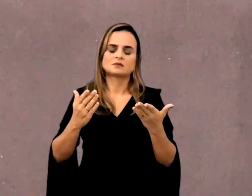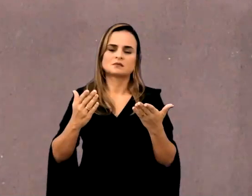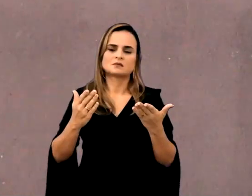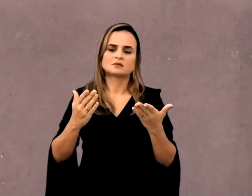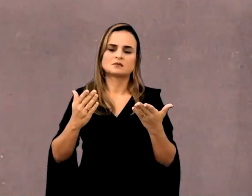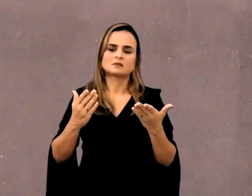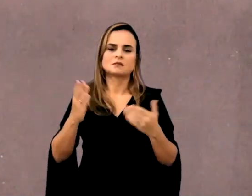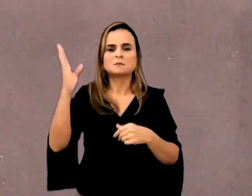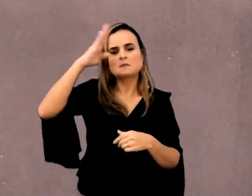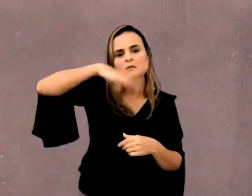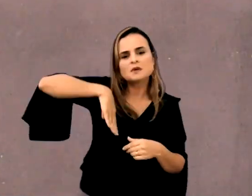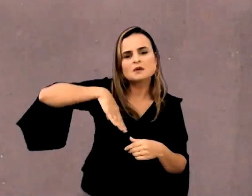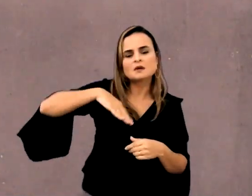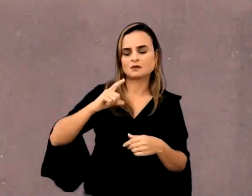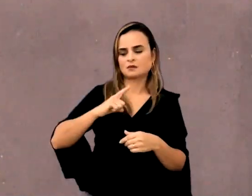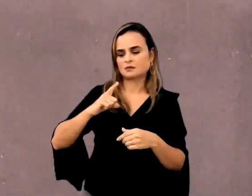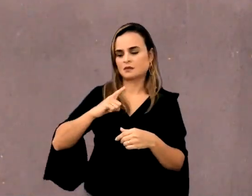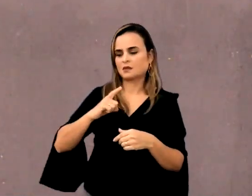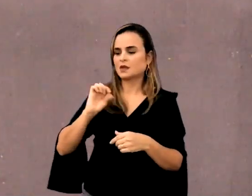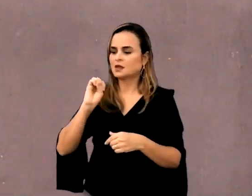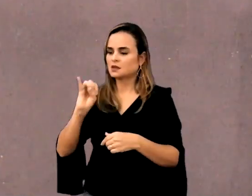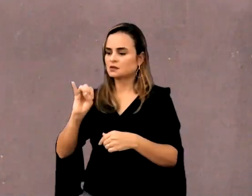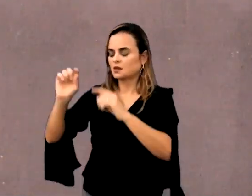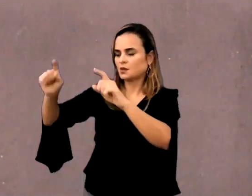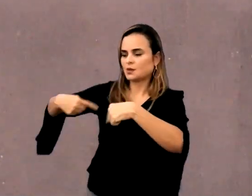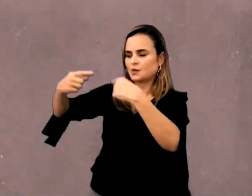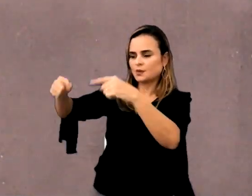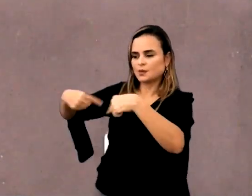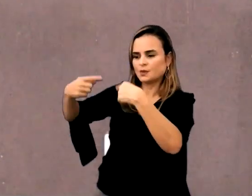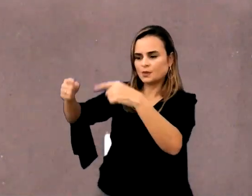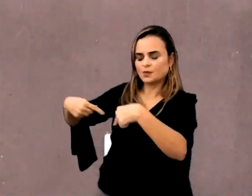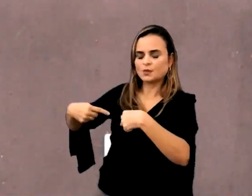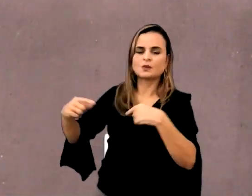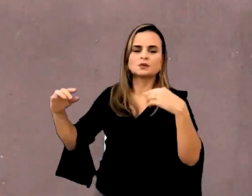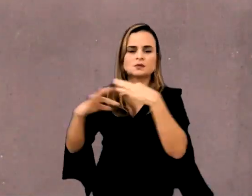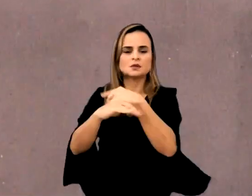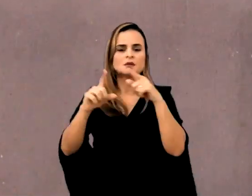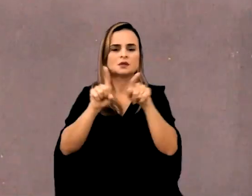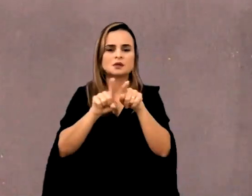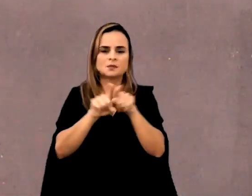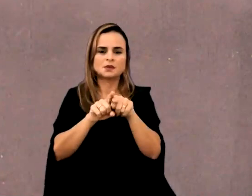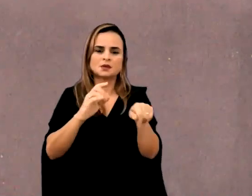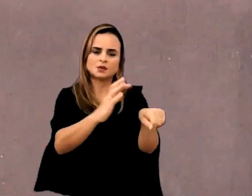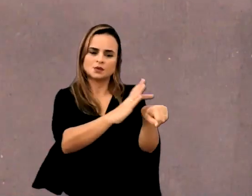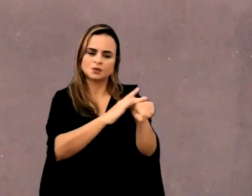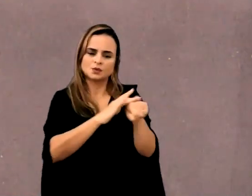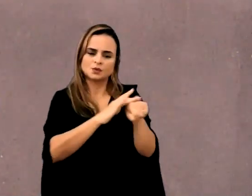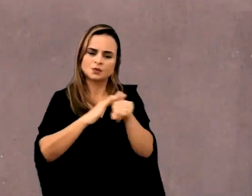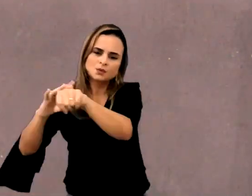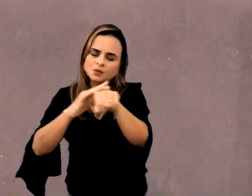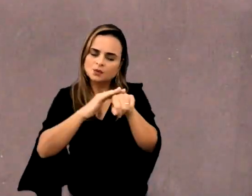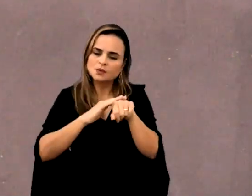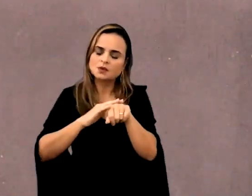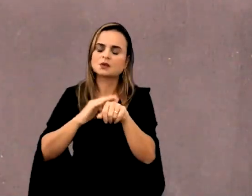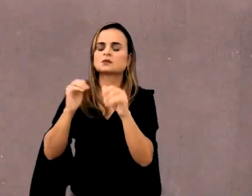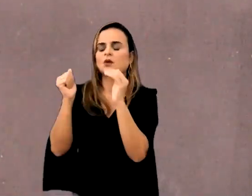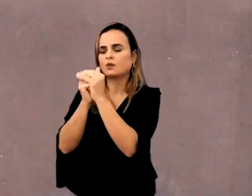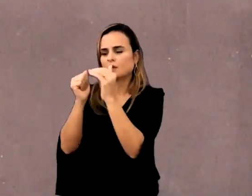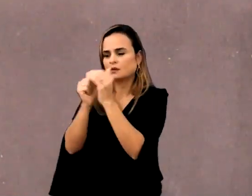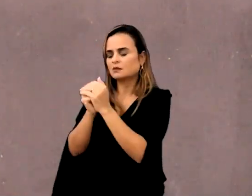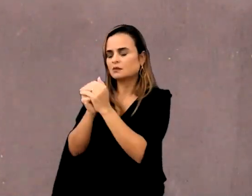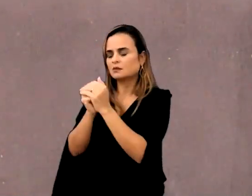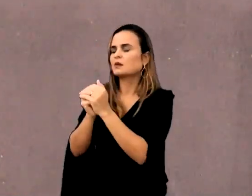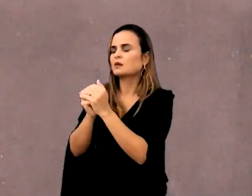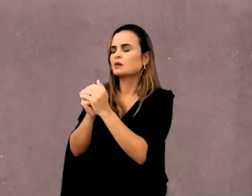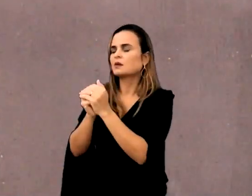o cercar em qualquer das suas cidades, e houver alguma praga ou doença, de toda oração e